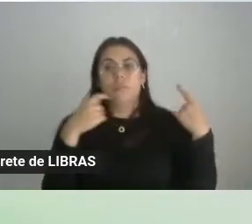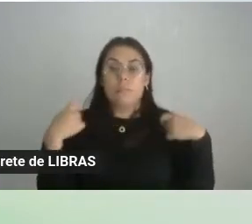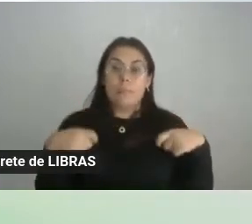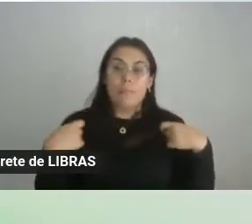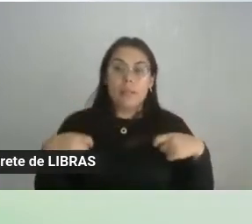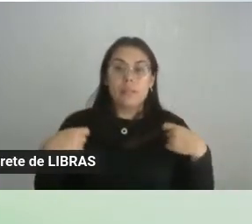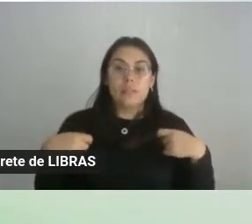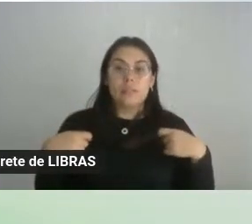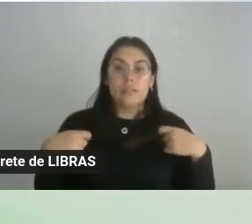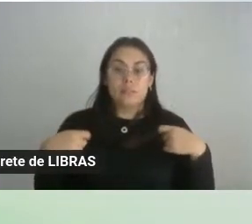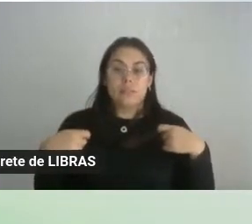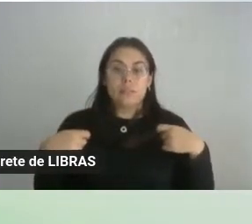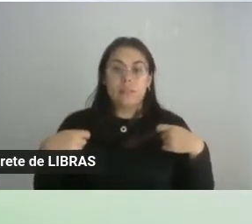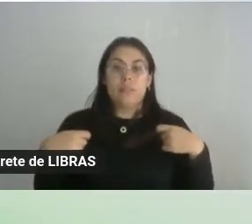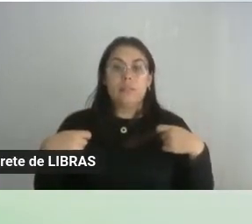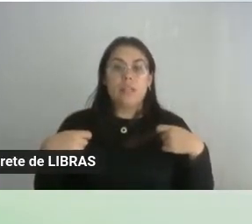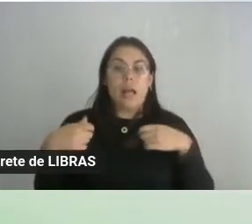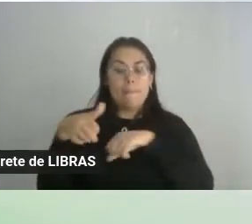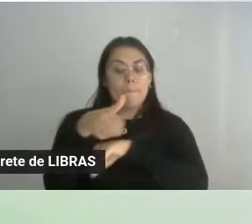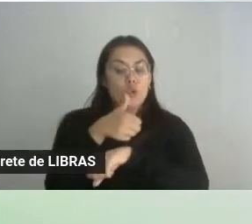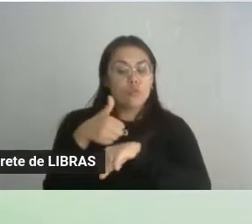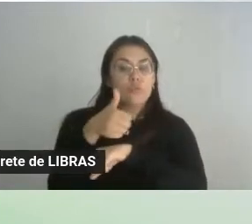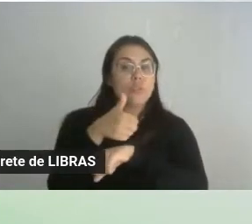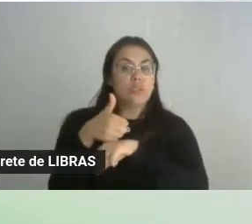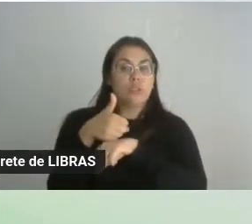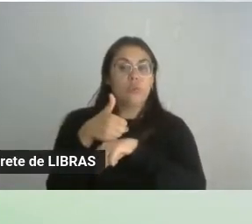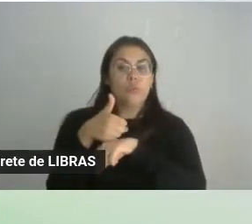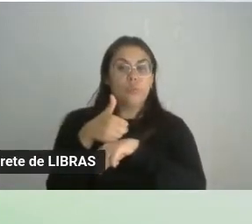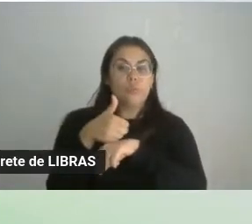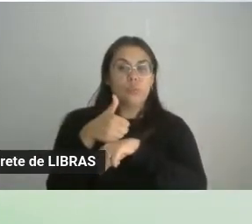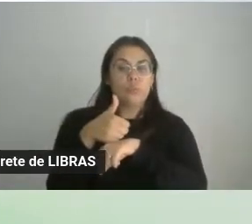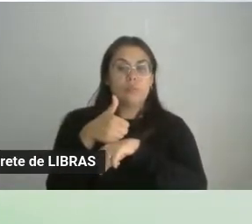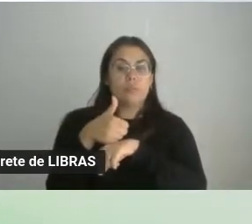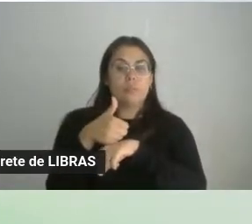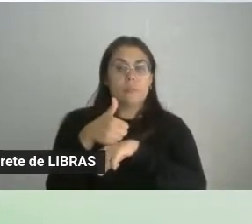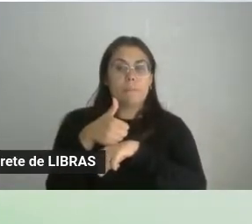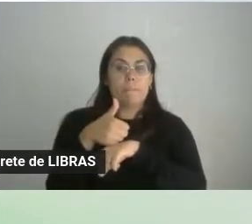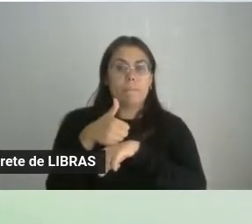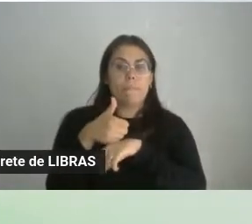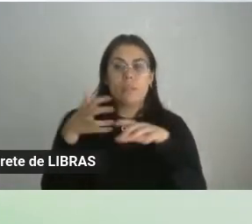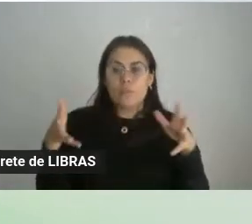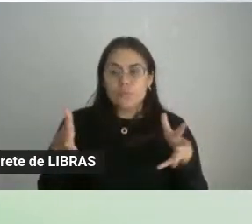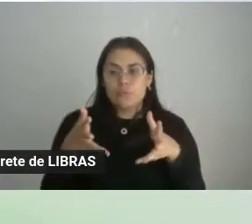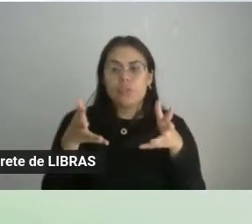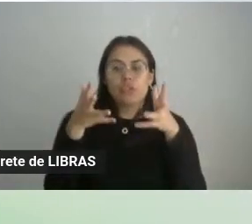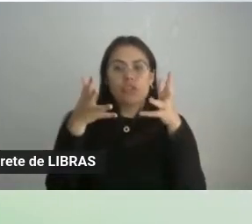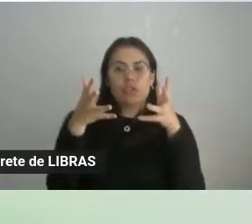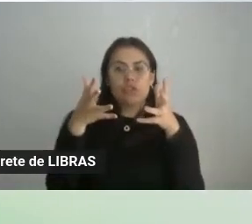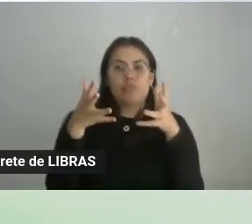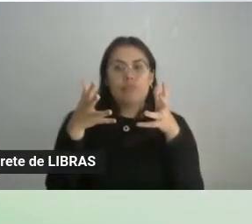um sentido de que a profissão ela está muito mais relacionada ao incentivo, ao que ela dá de